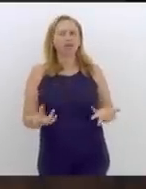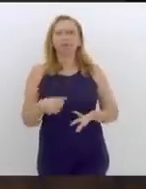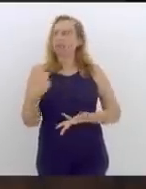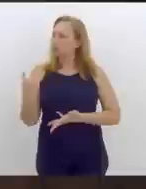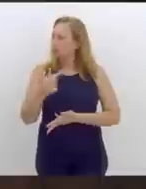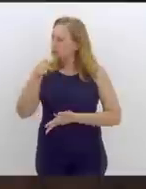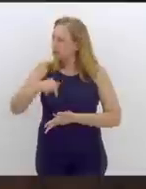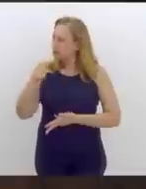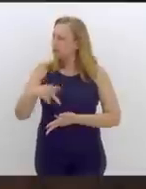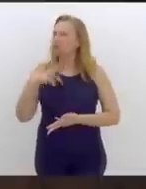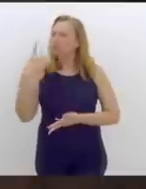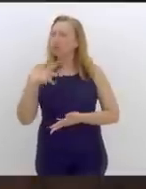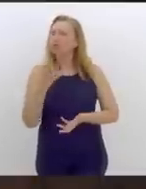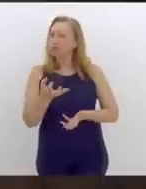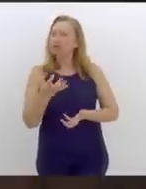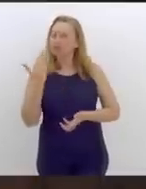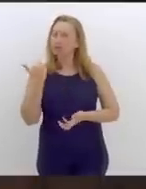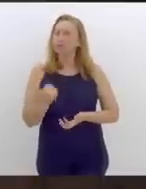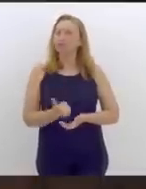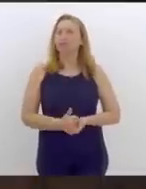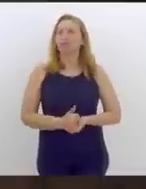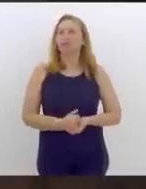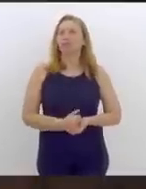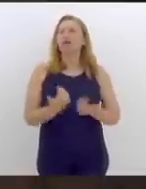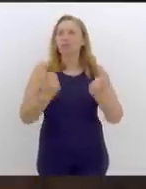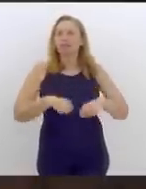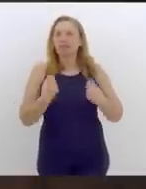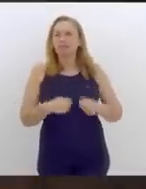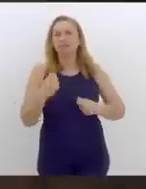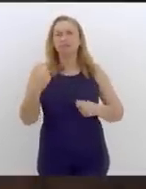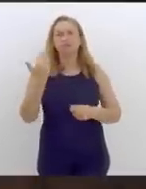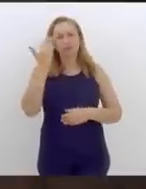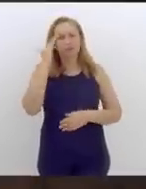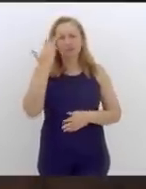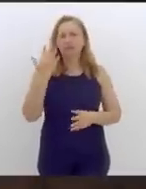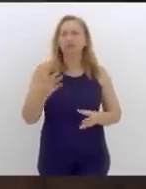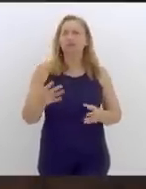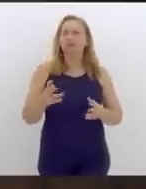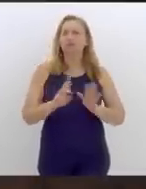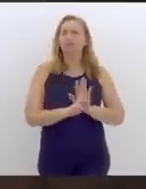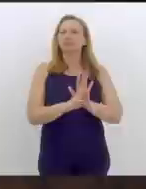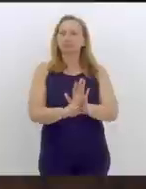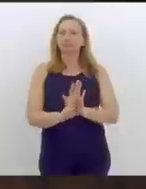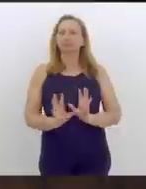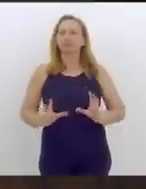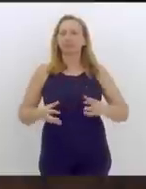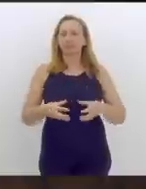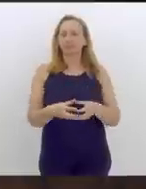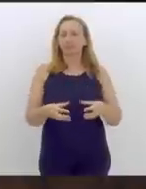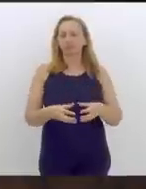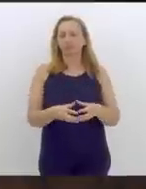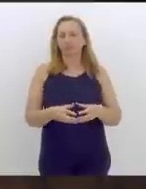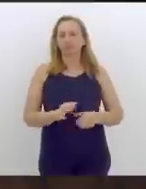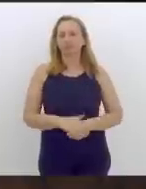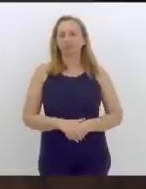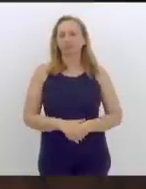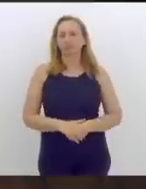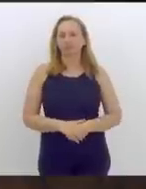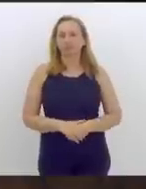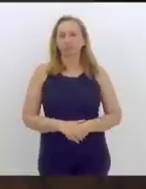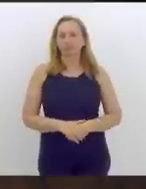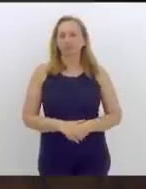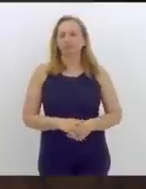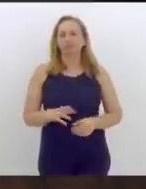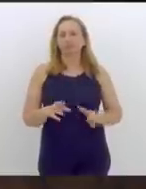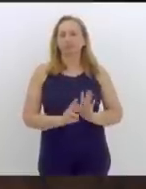aqui do Parlamento também queremos saber nós precisamos estar interados nós representamos a Corporação nós representamos